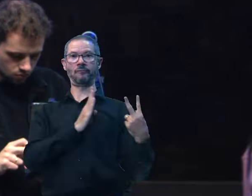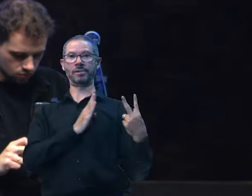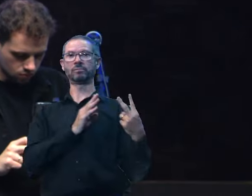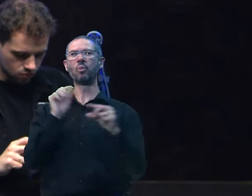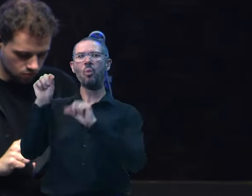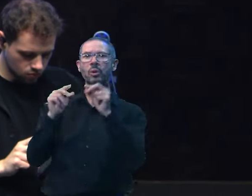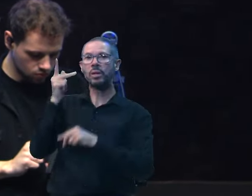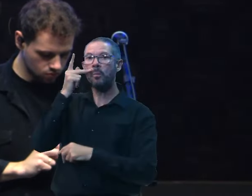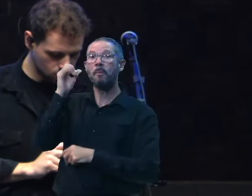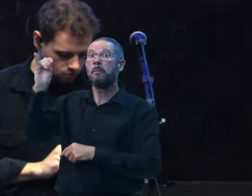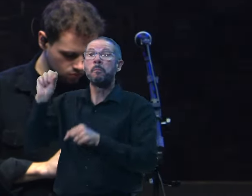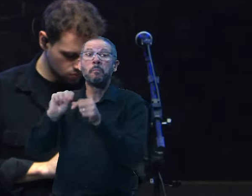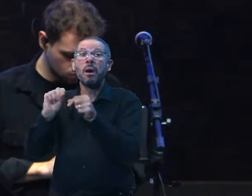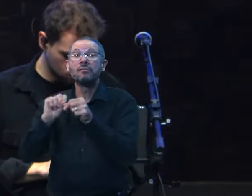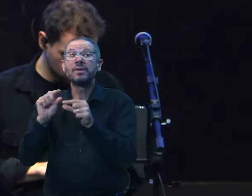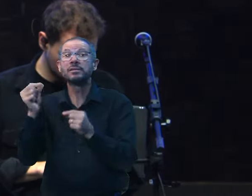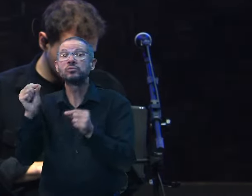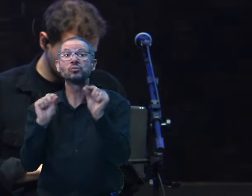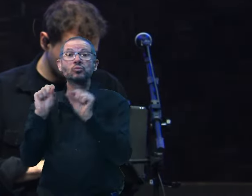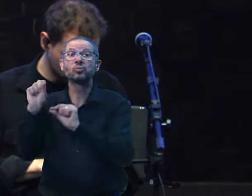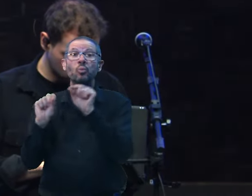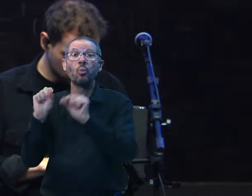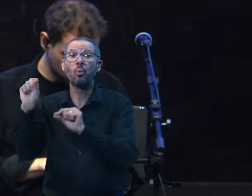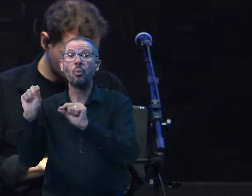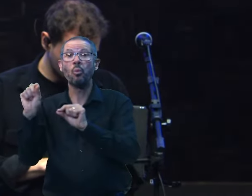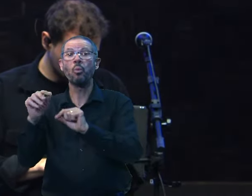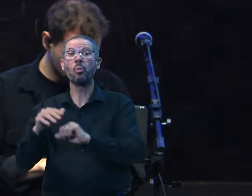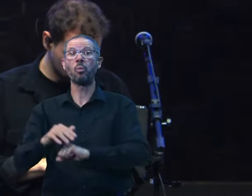O que que o pai fez?